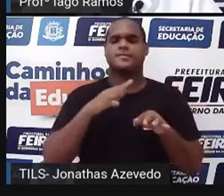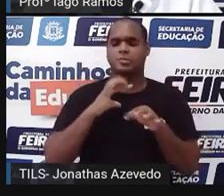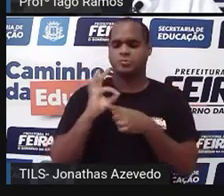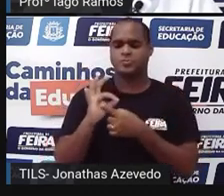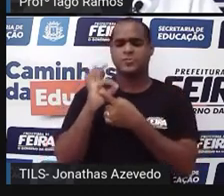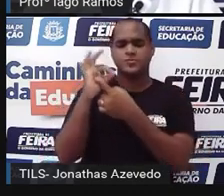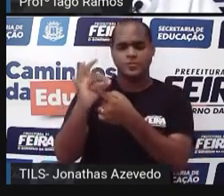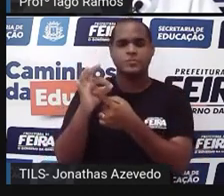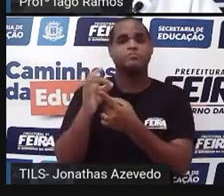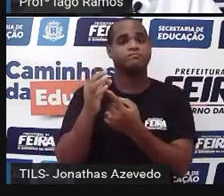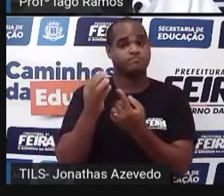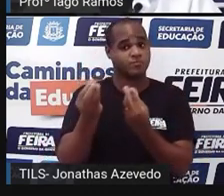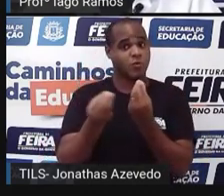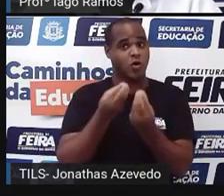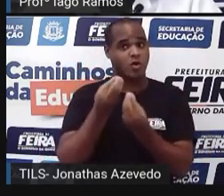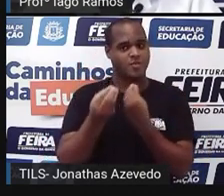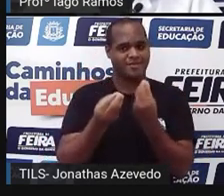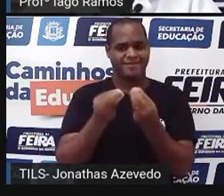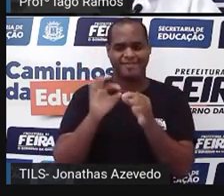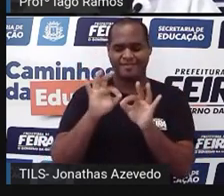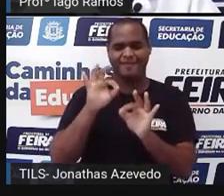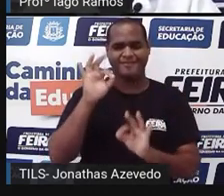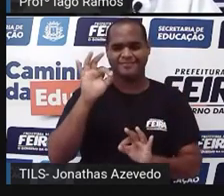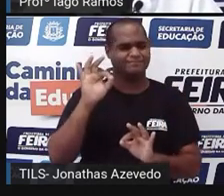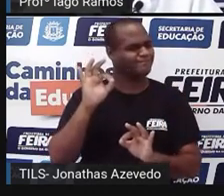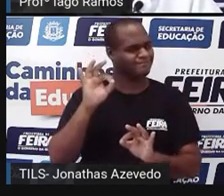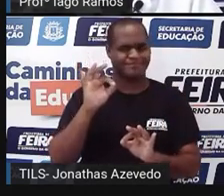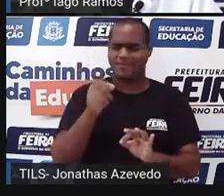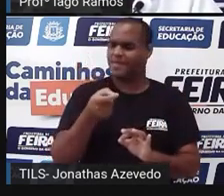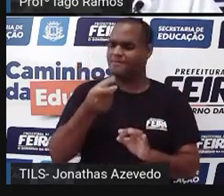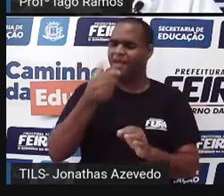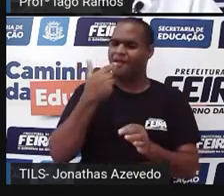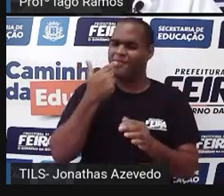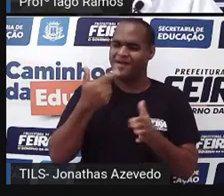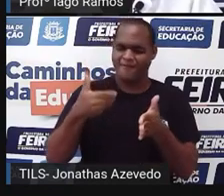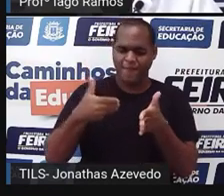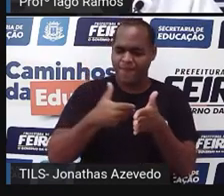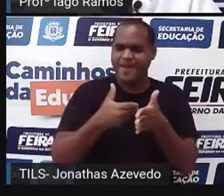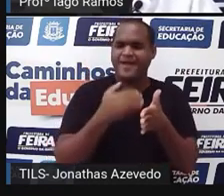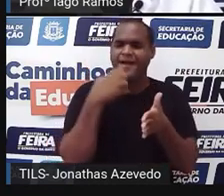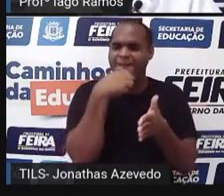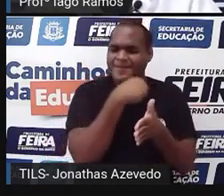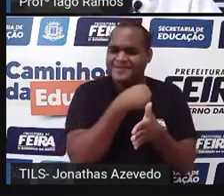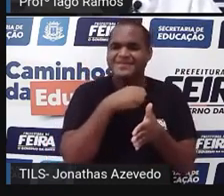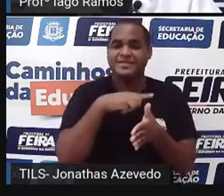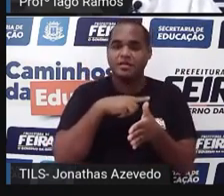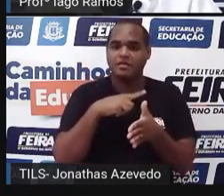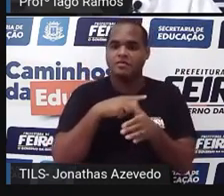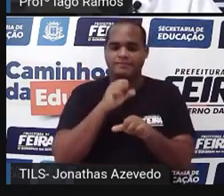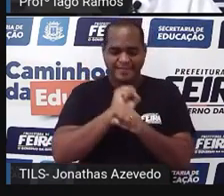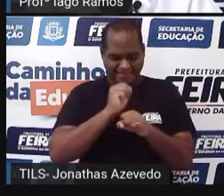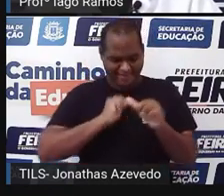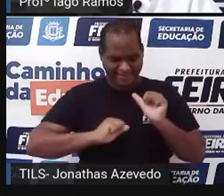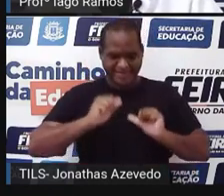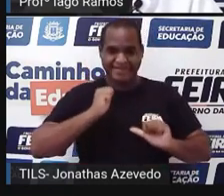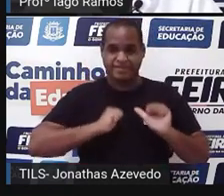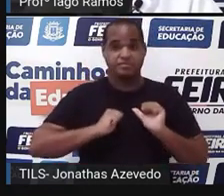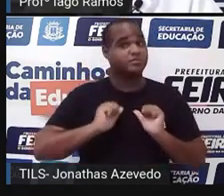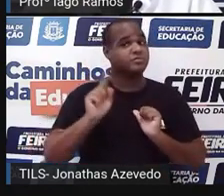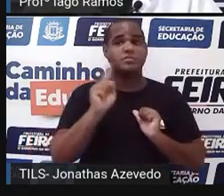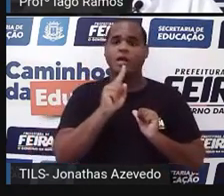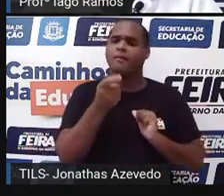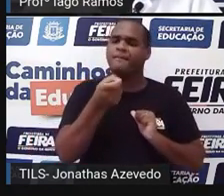futuramente né isso nem tá muito longe o tempo passa mais rápido do que a gente espera né e